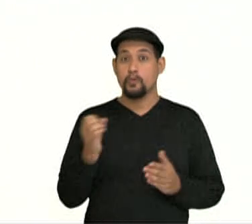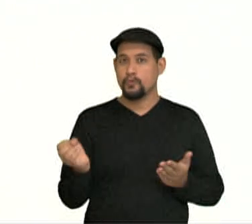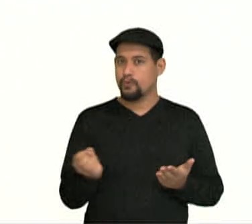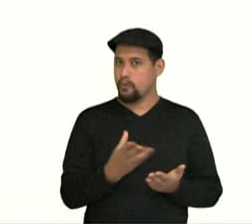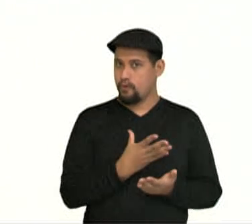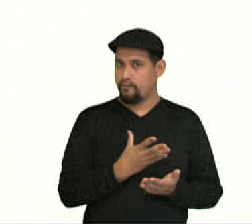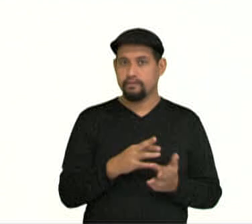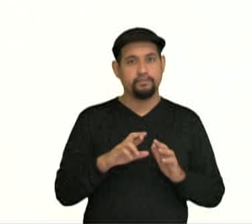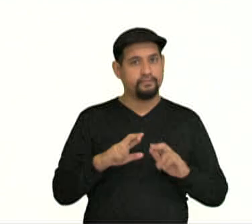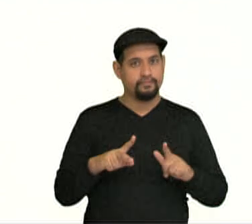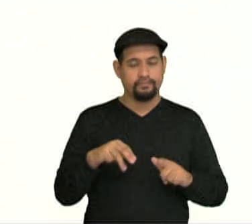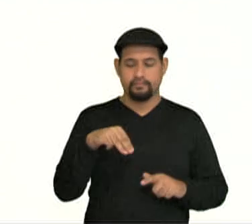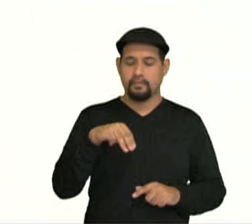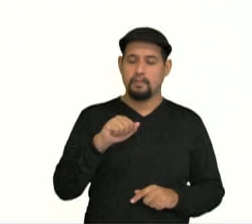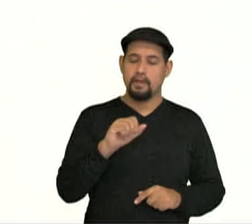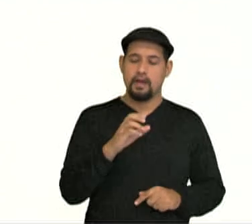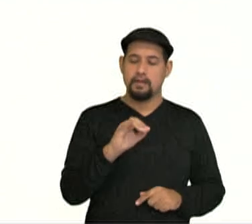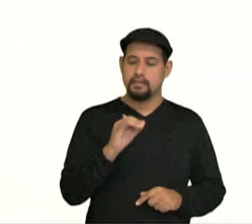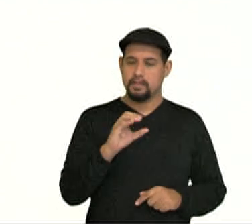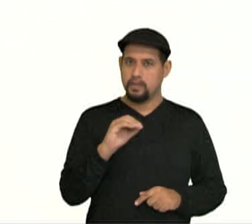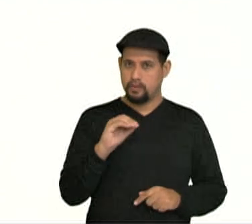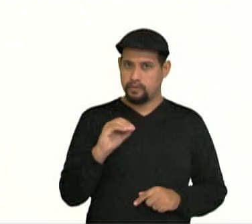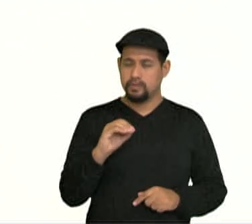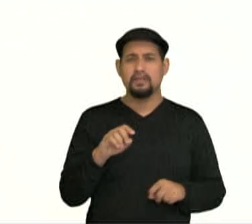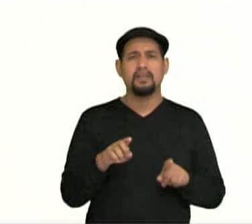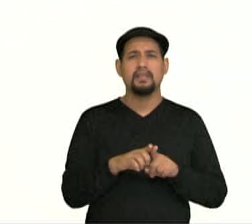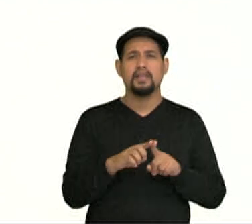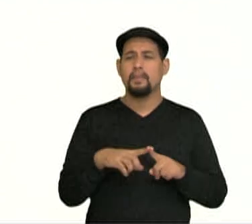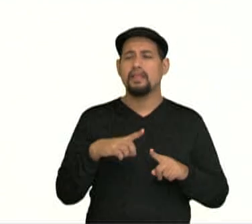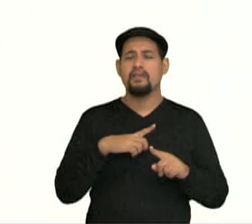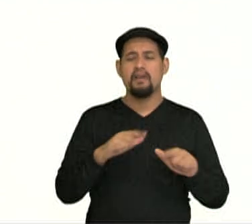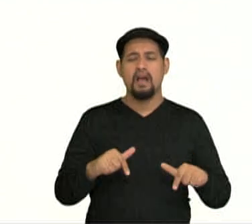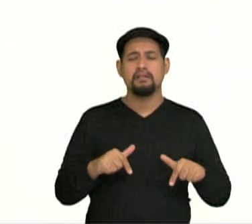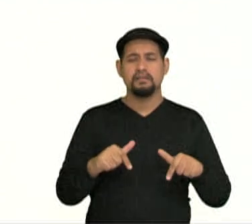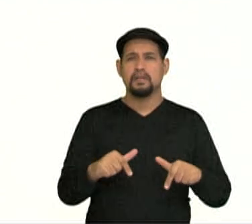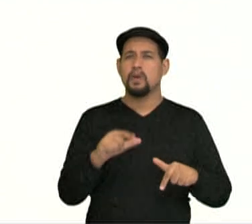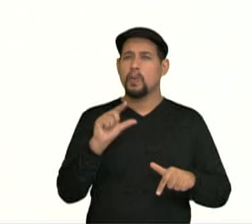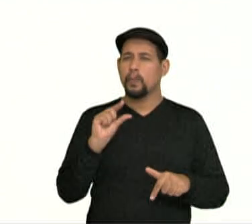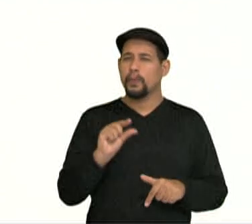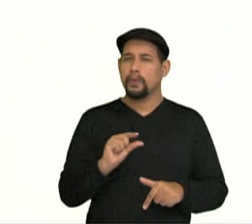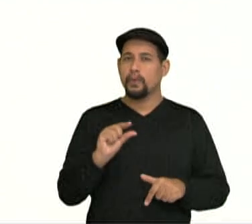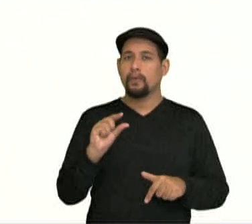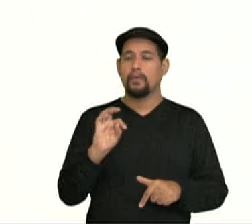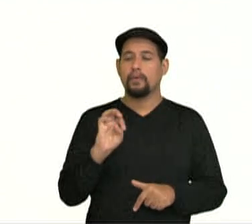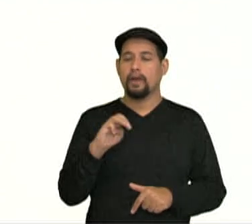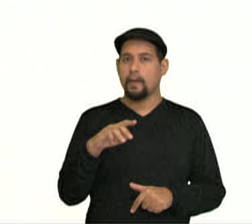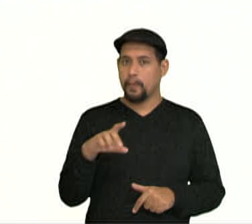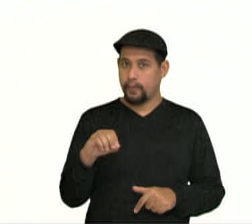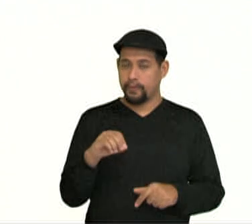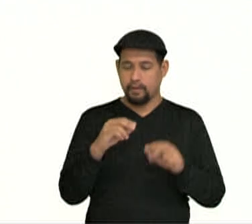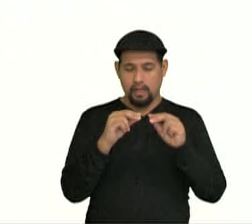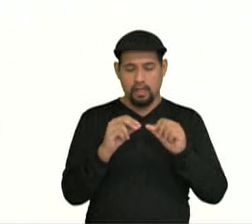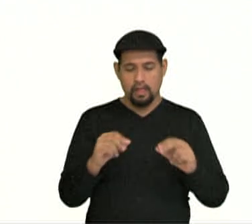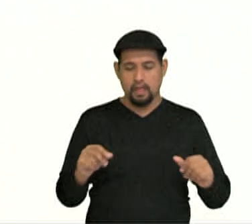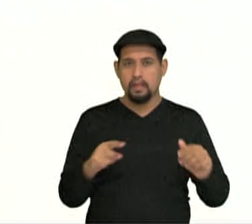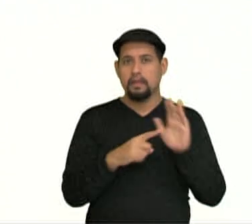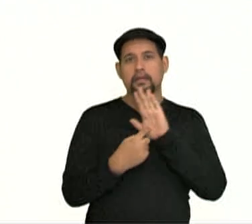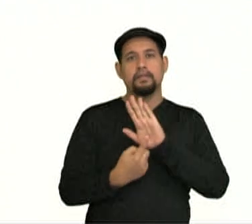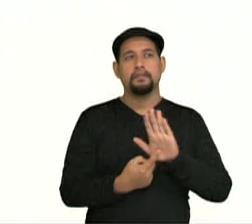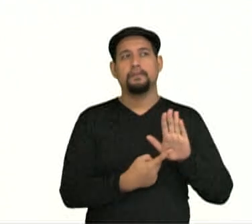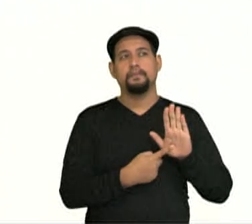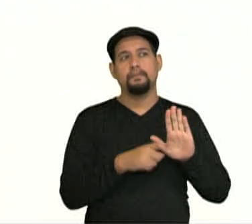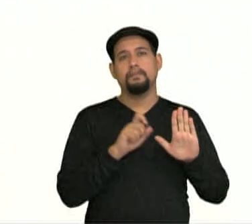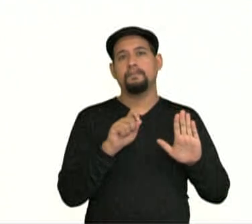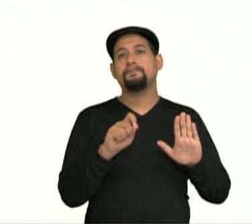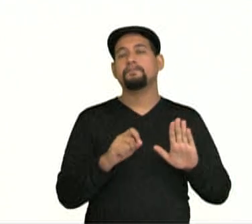os maciços antigos e que sofreram muito menos com a ação do intemperismo. A imagem que você vai ver na tela mostra justamente